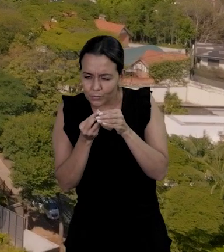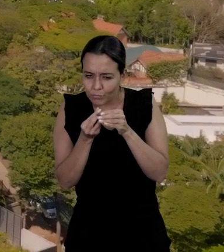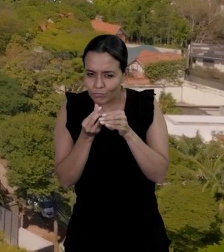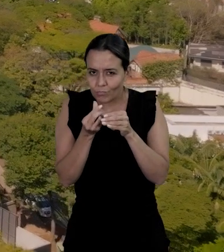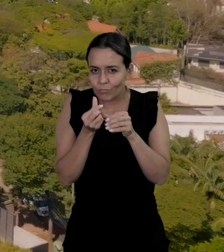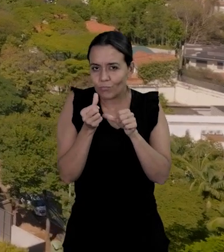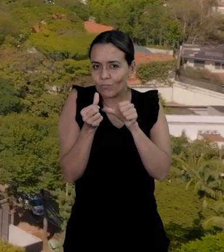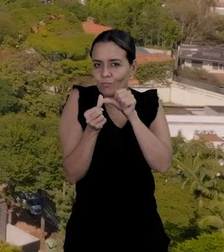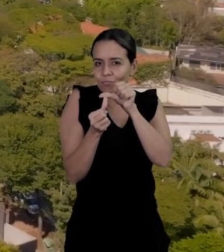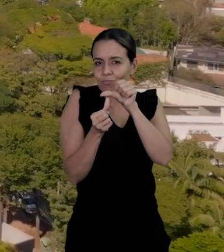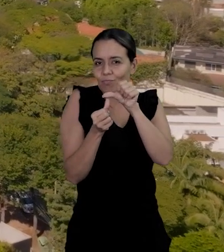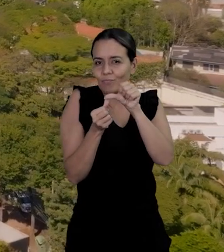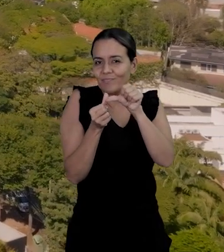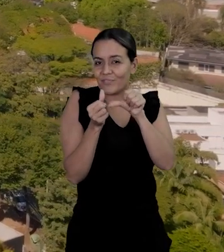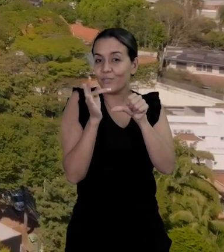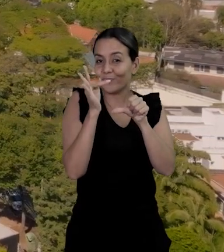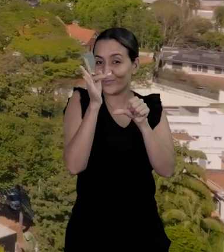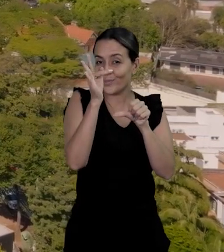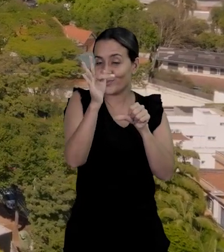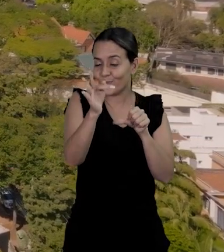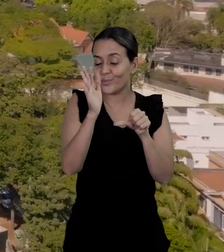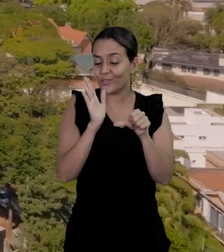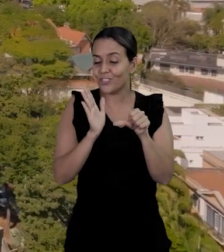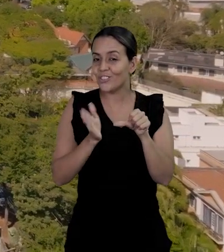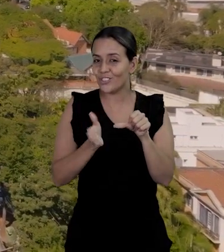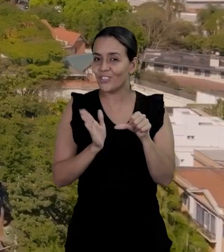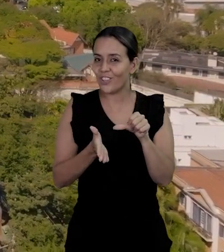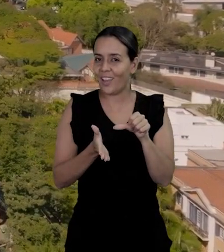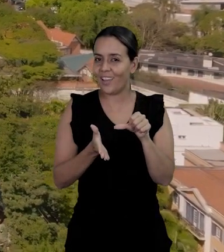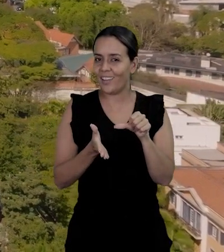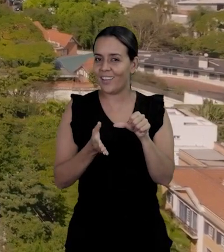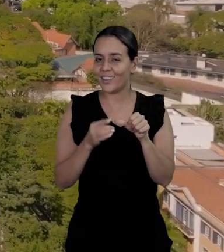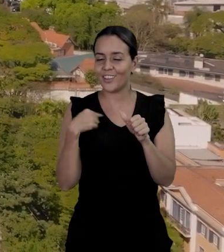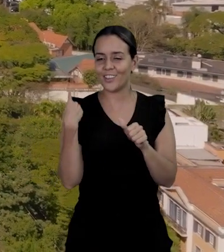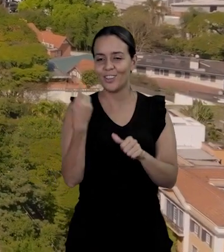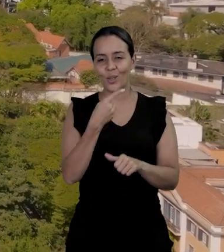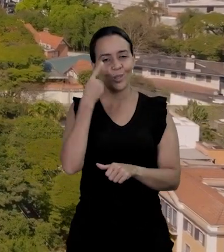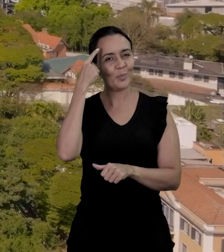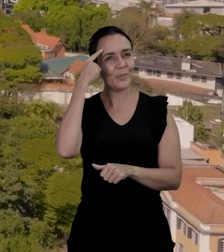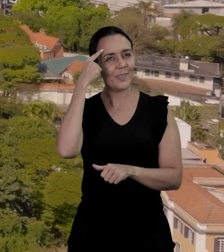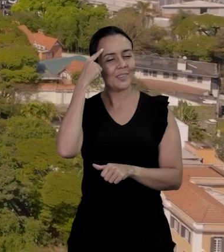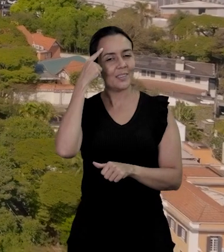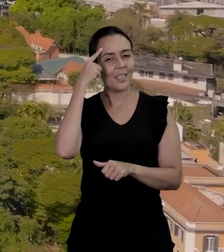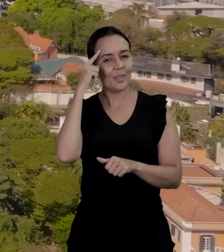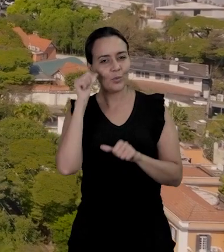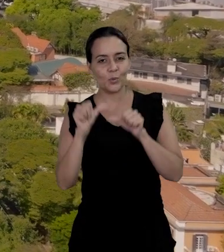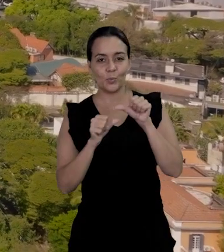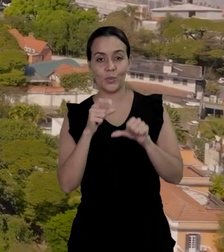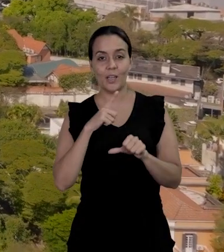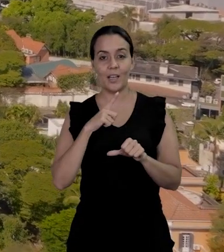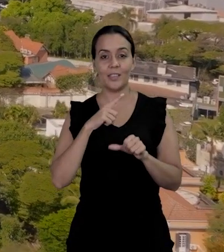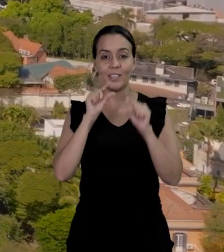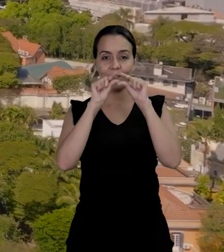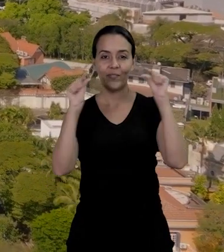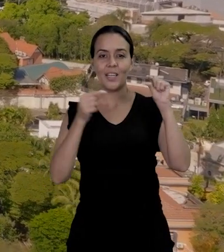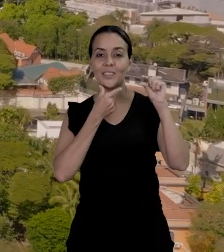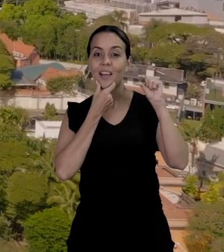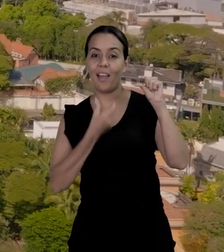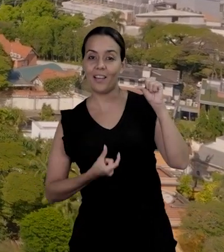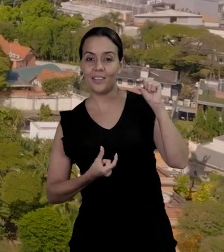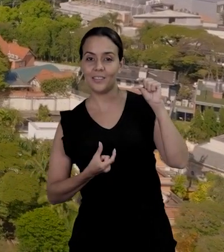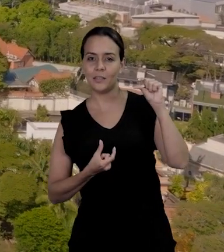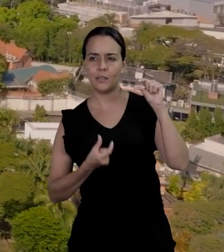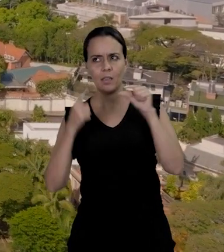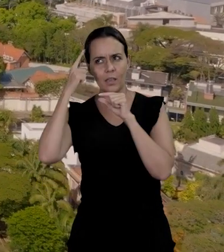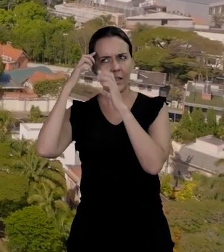partir de agora. Tem uma frase de Einstein que ele diz assim, que a medida da inteligência é a habilidade de mudar. Então,